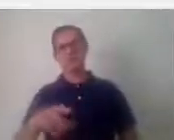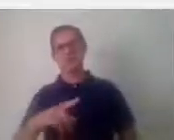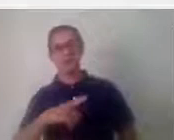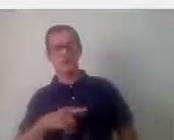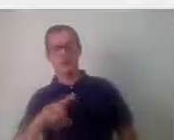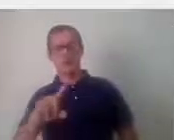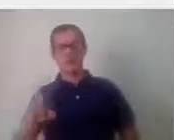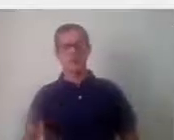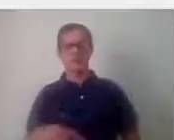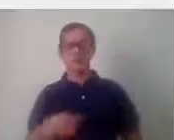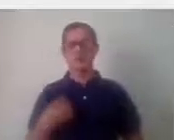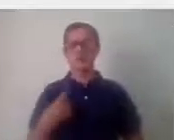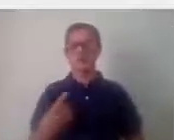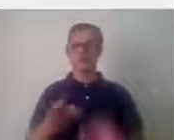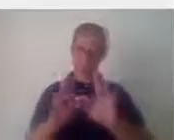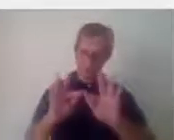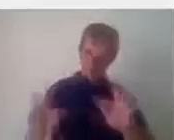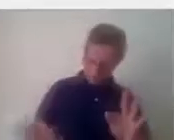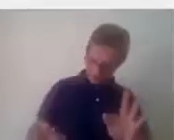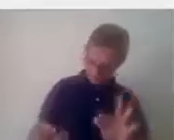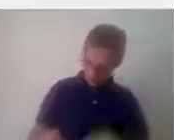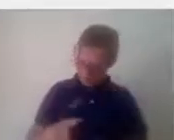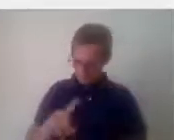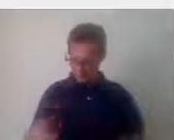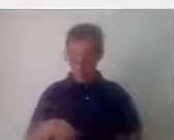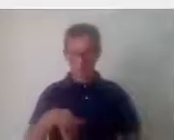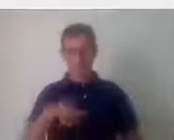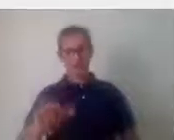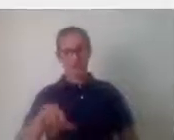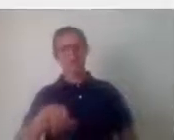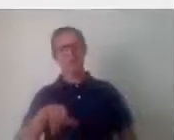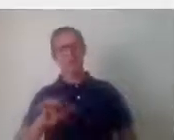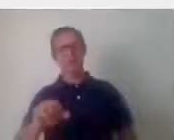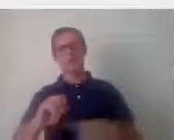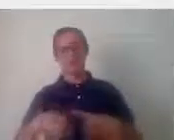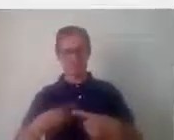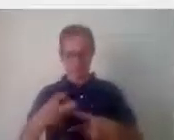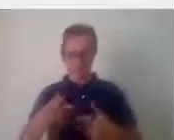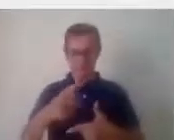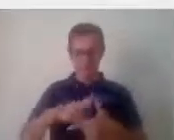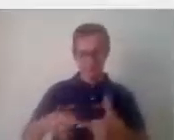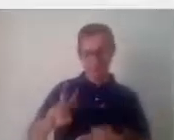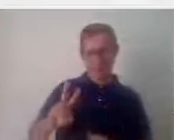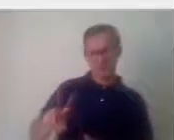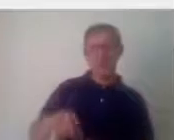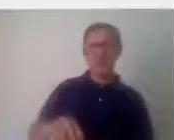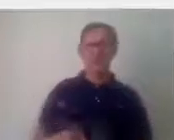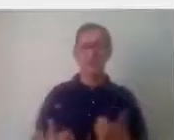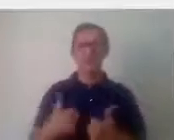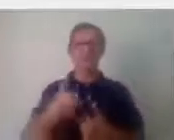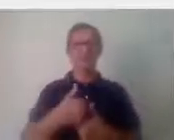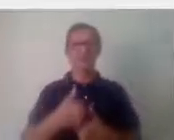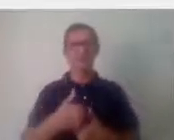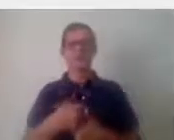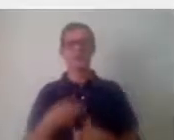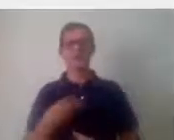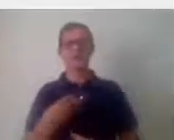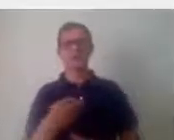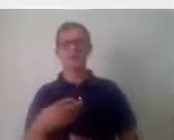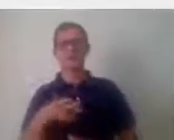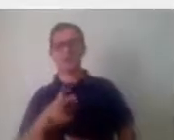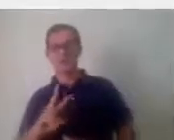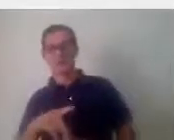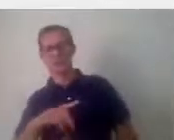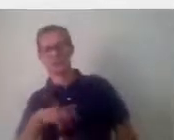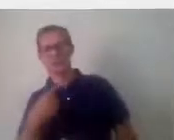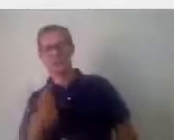integral de uma função. Integral de y ao quadrado sobre 2. E aí substituímos no 3 e no 2, nós